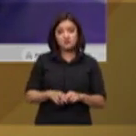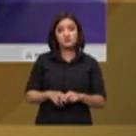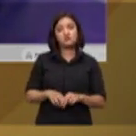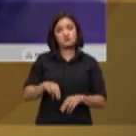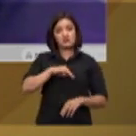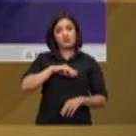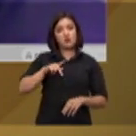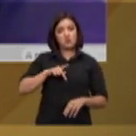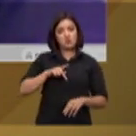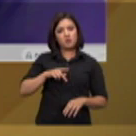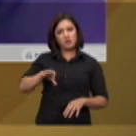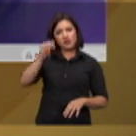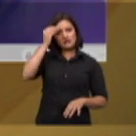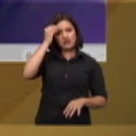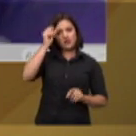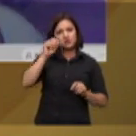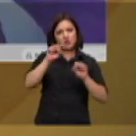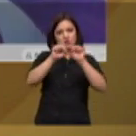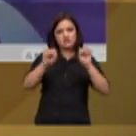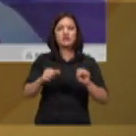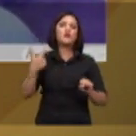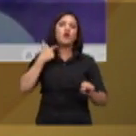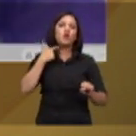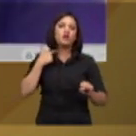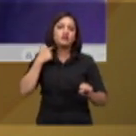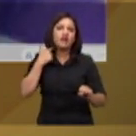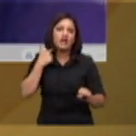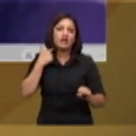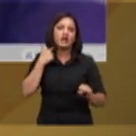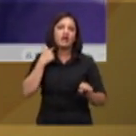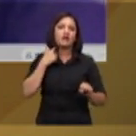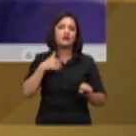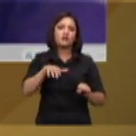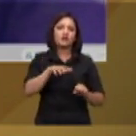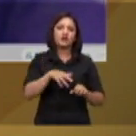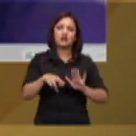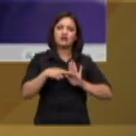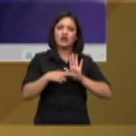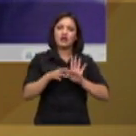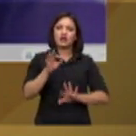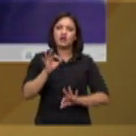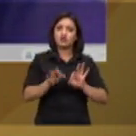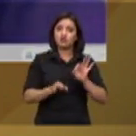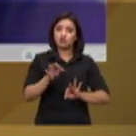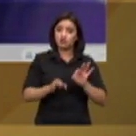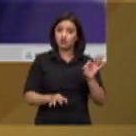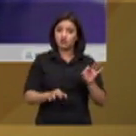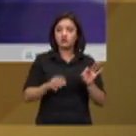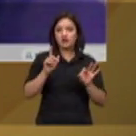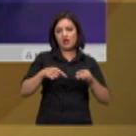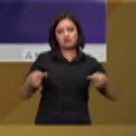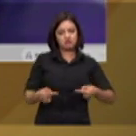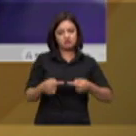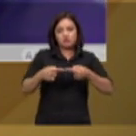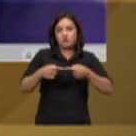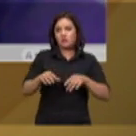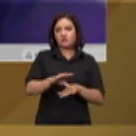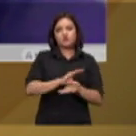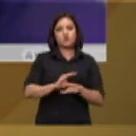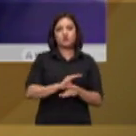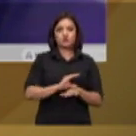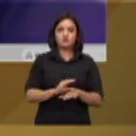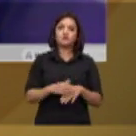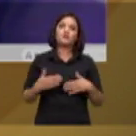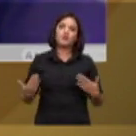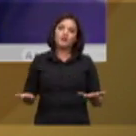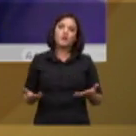sistema lotérico, como vigente na ordem jurídica atual, é compatível com a Constituição. E, por isso,